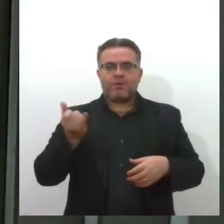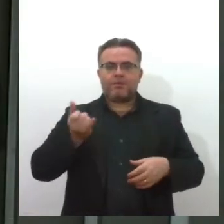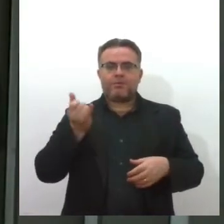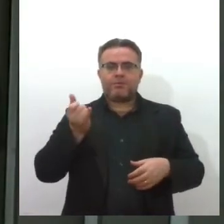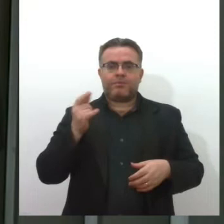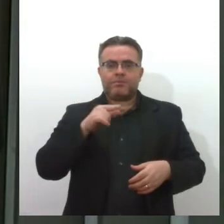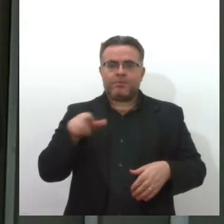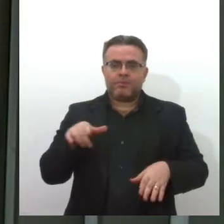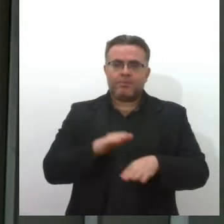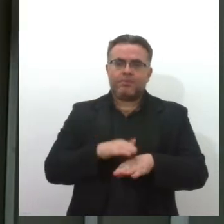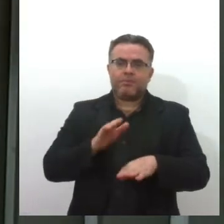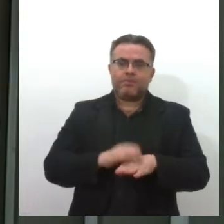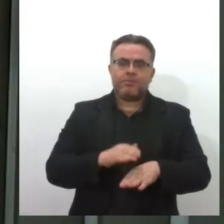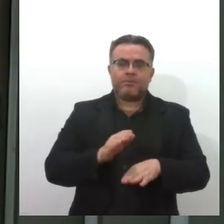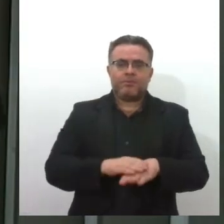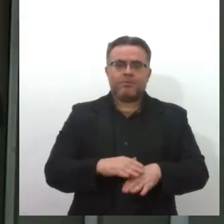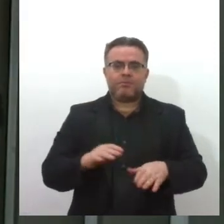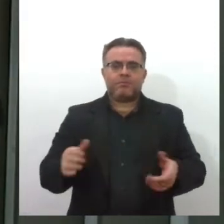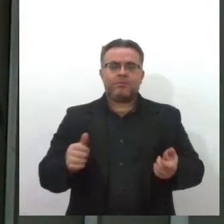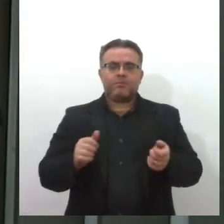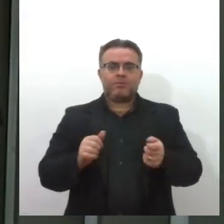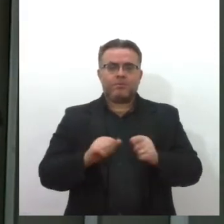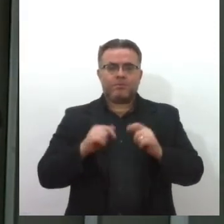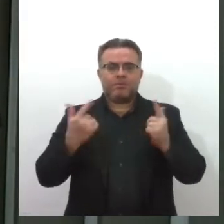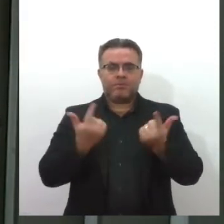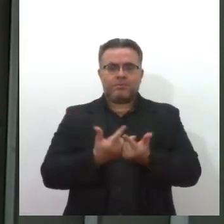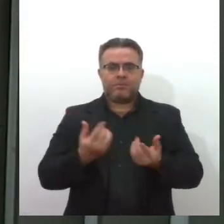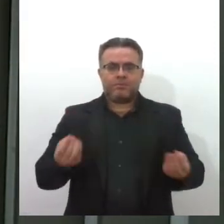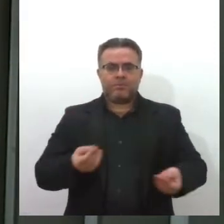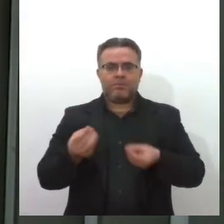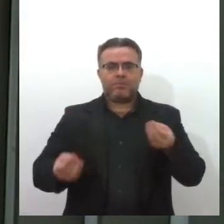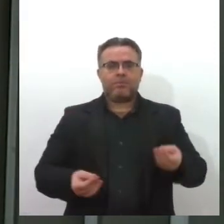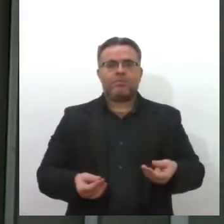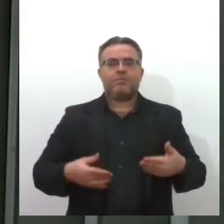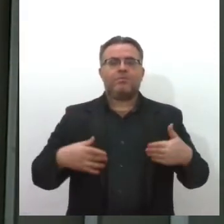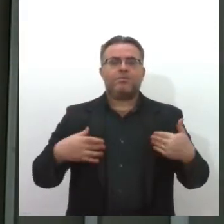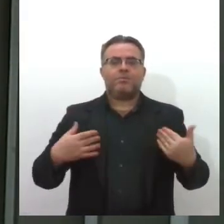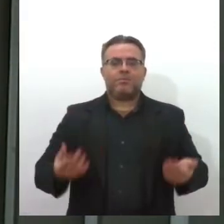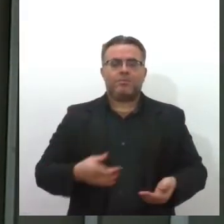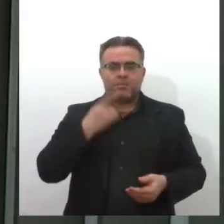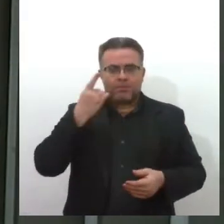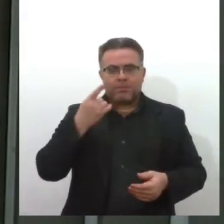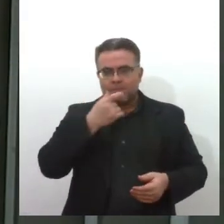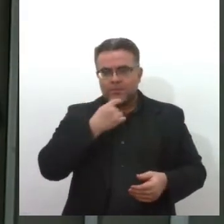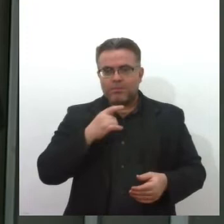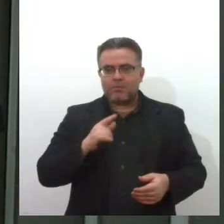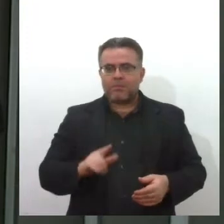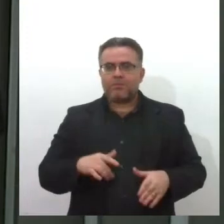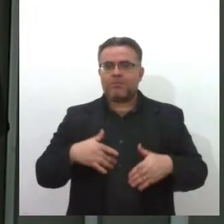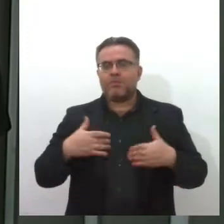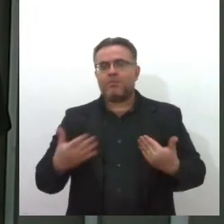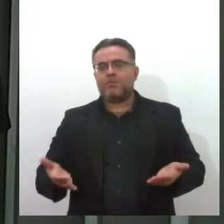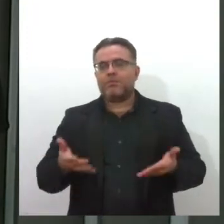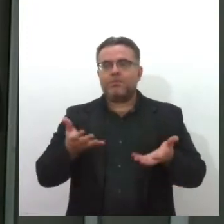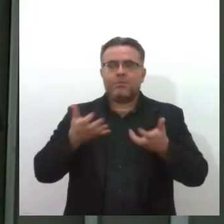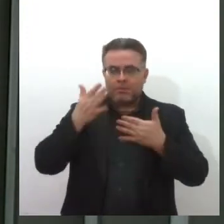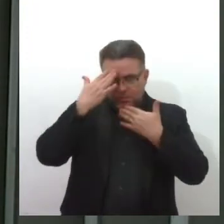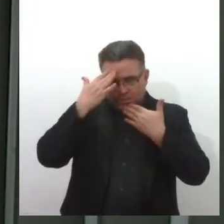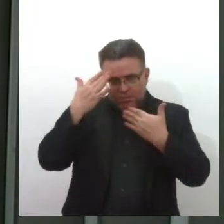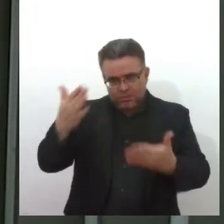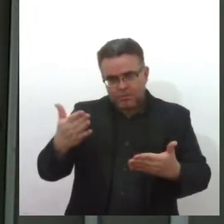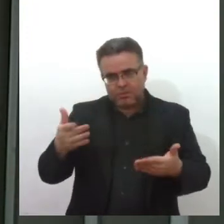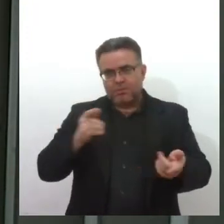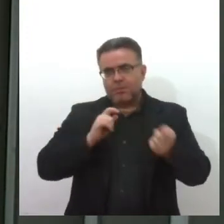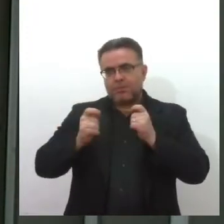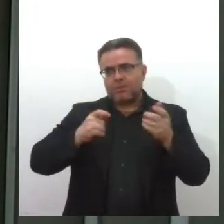iniciativa da Lesley, obviamente, agora comandada, né, também pelo presidente Luciano Bispo. Igor, eu queria te agradecer a